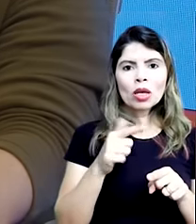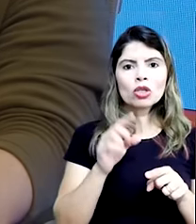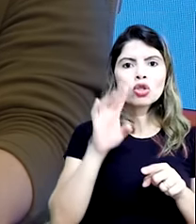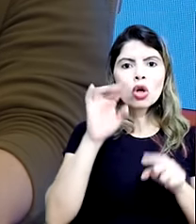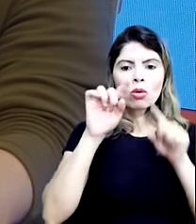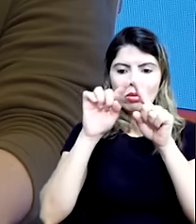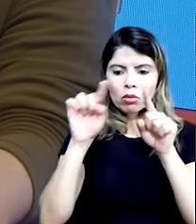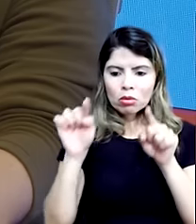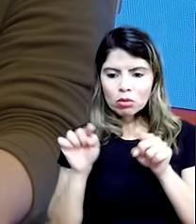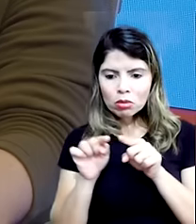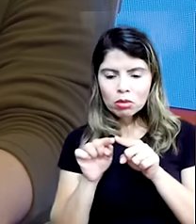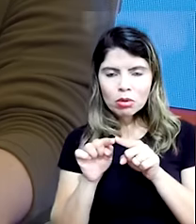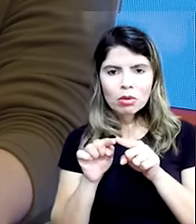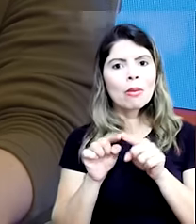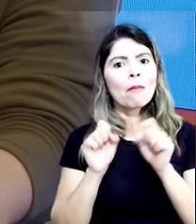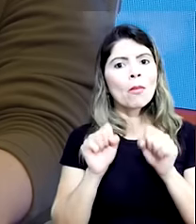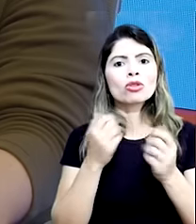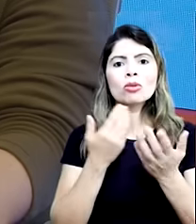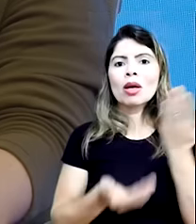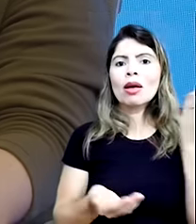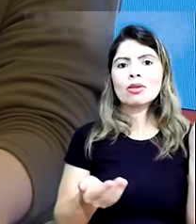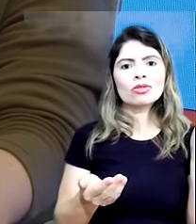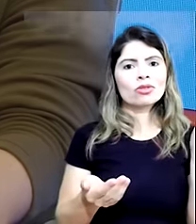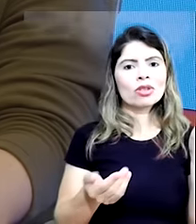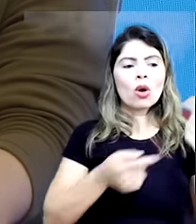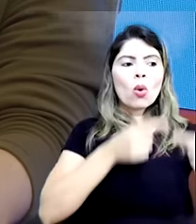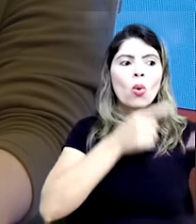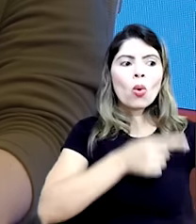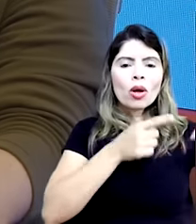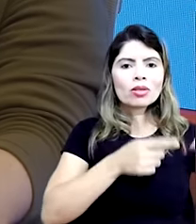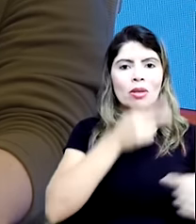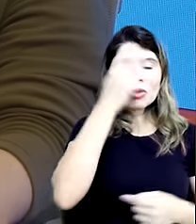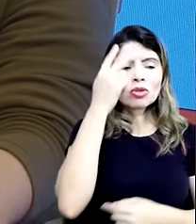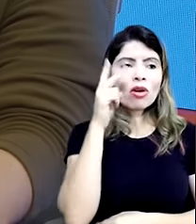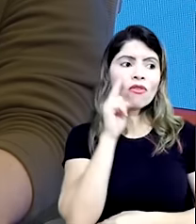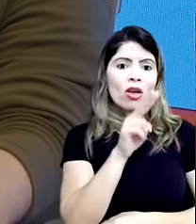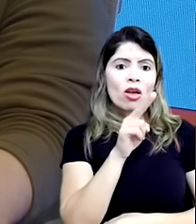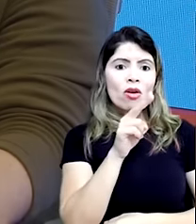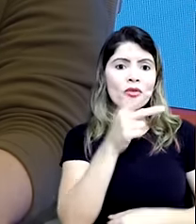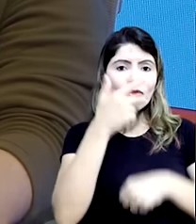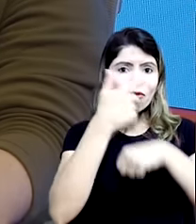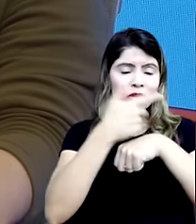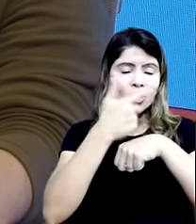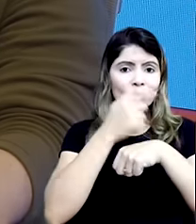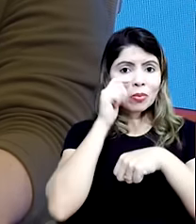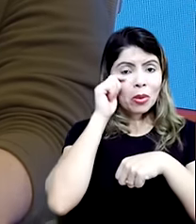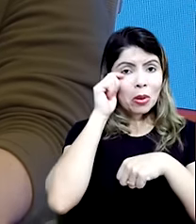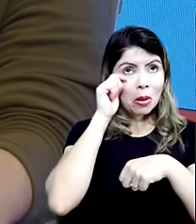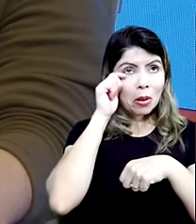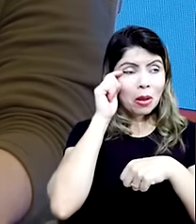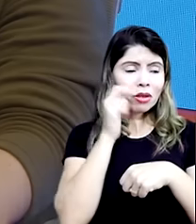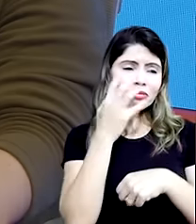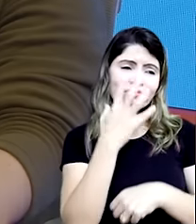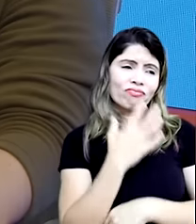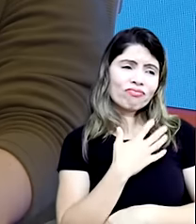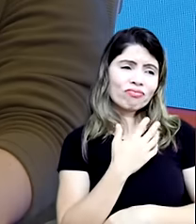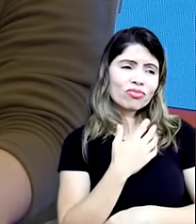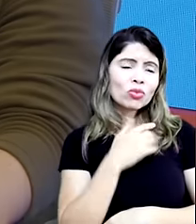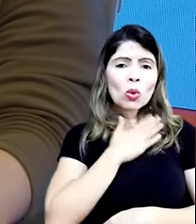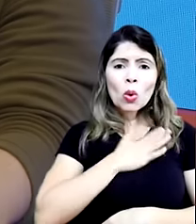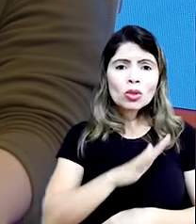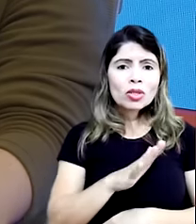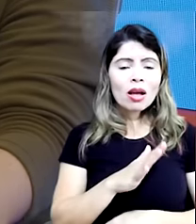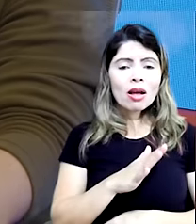com relação aos concorrentes na verdade a maioria das vezes a pessoa viê um vidinho assim sabe o que vai acontecer era muitas vezes vai passar direto então